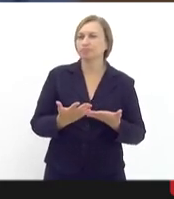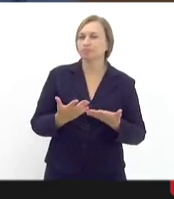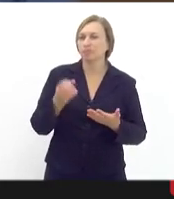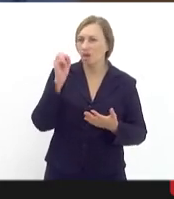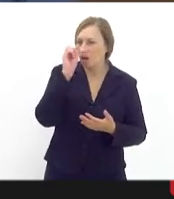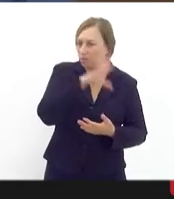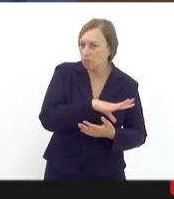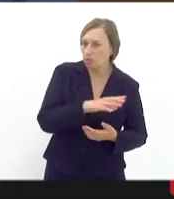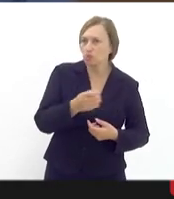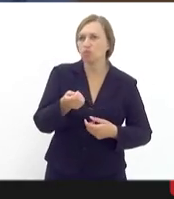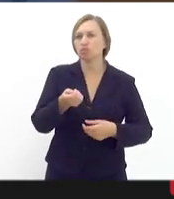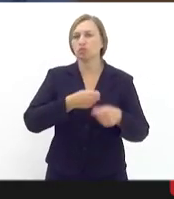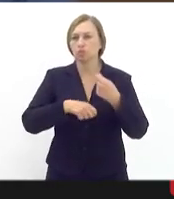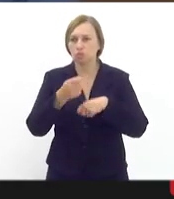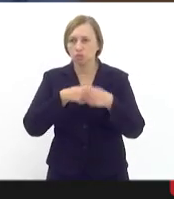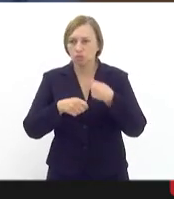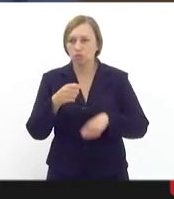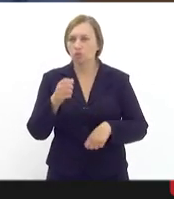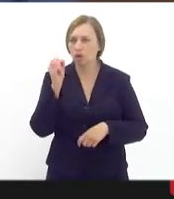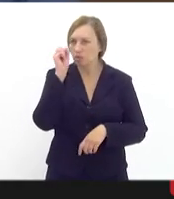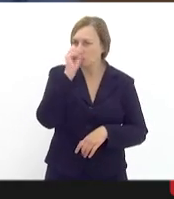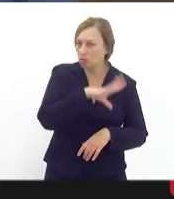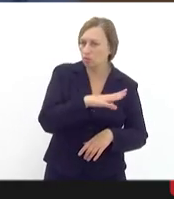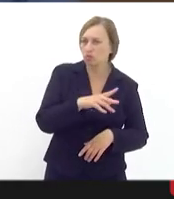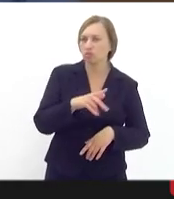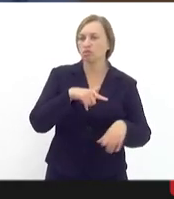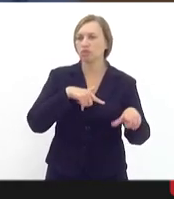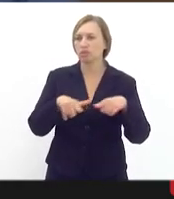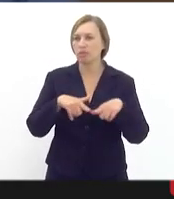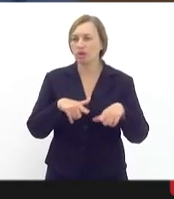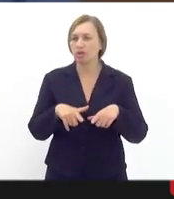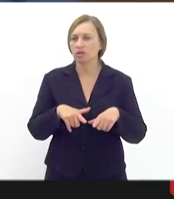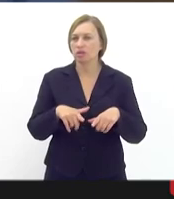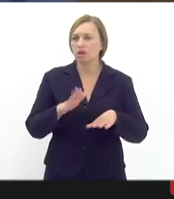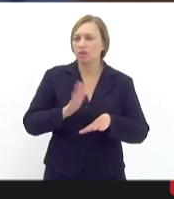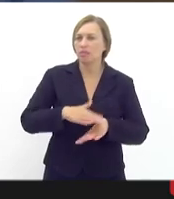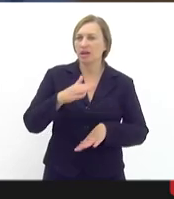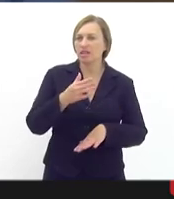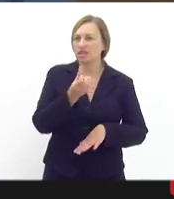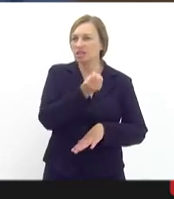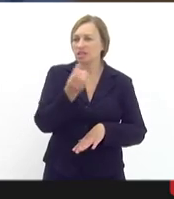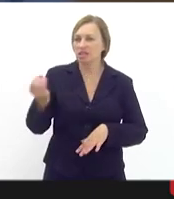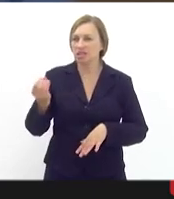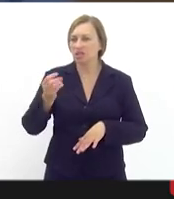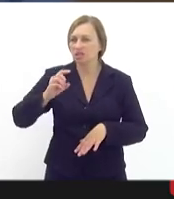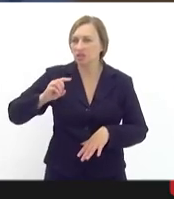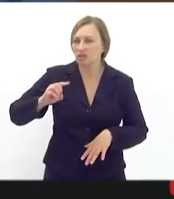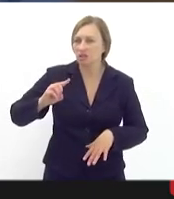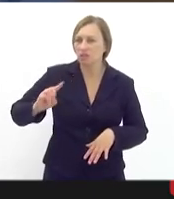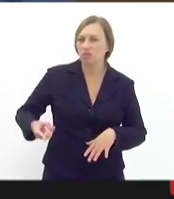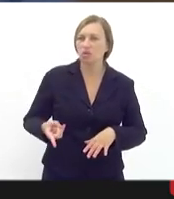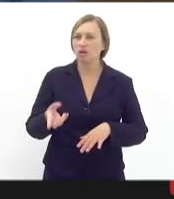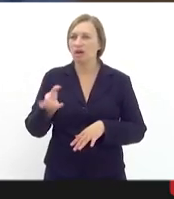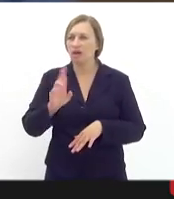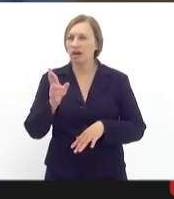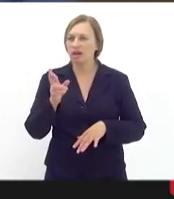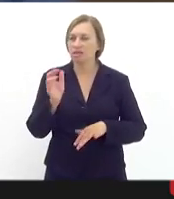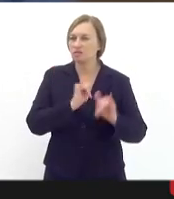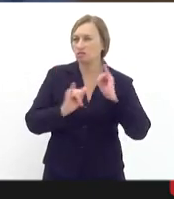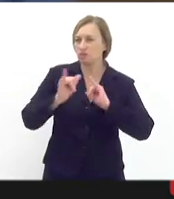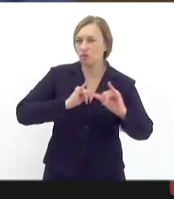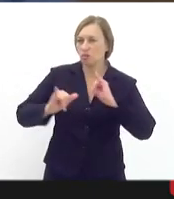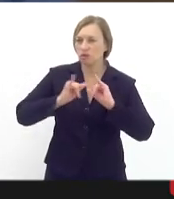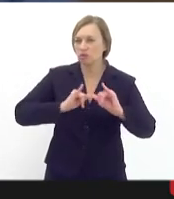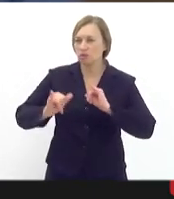das suas estruturas, o Google utilizou mais de R$600 mil em anúncios. E quem já